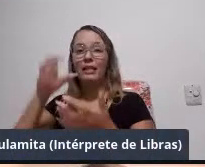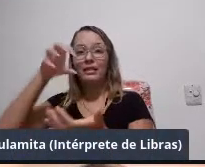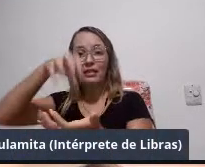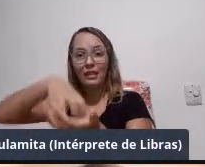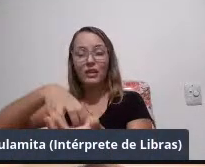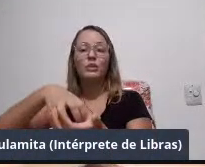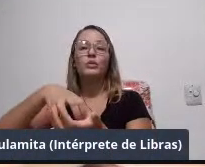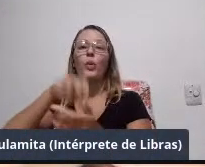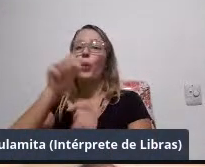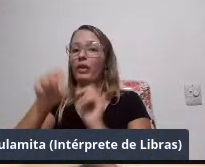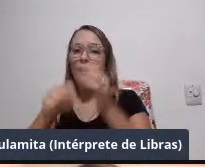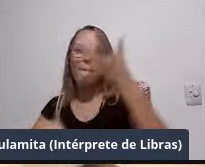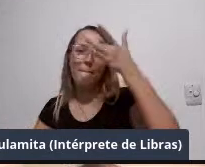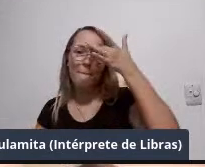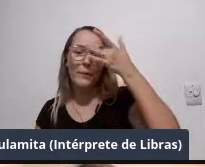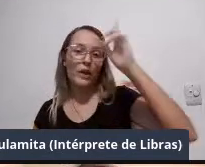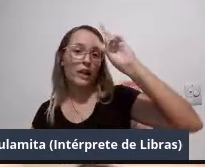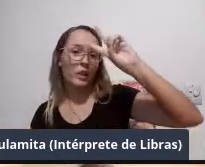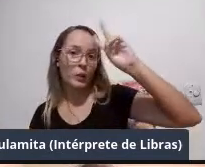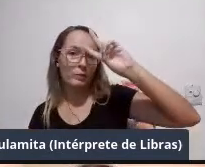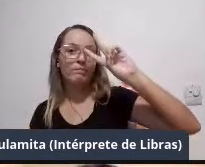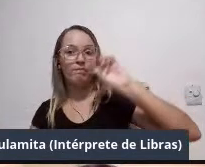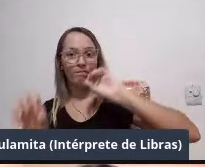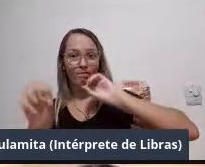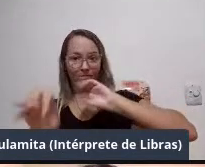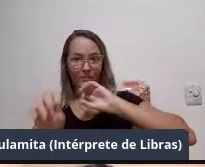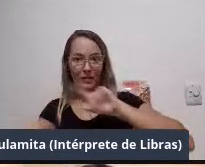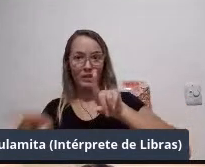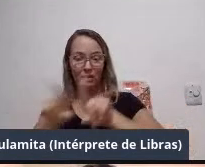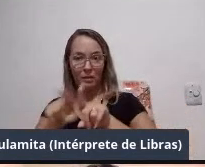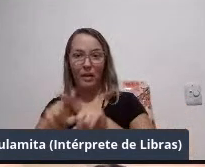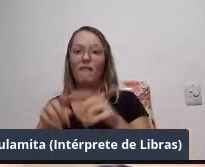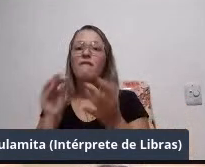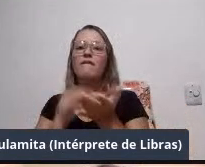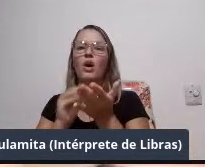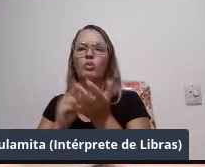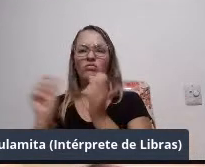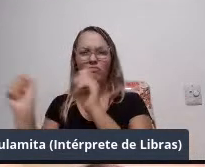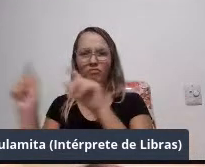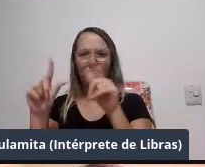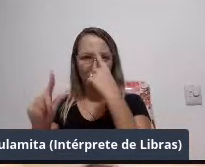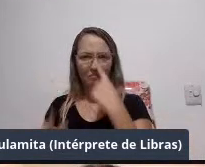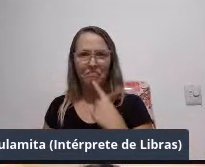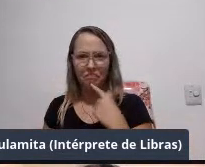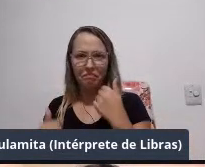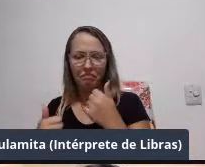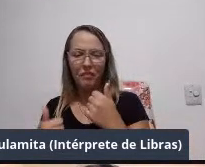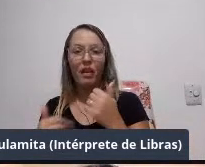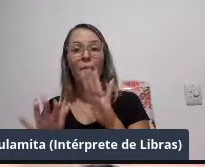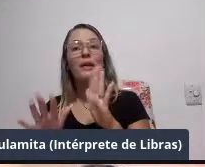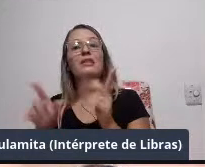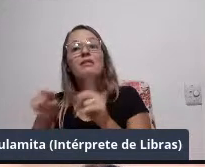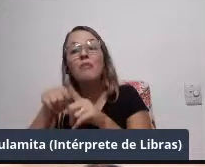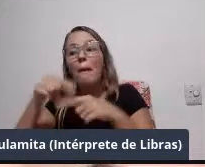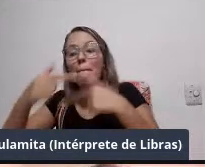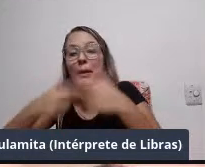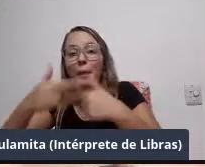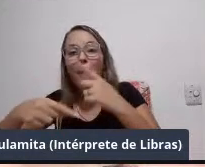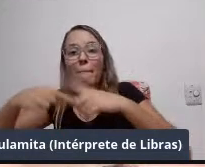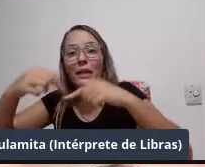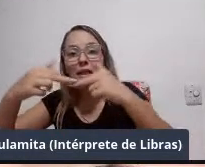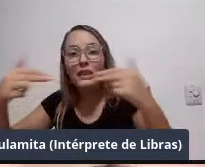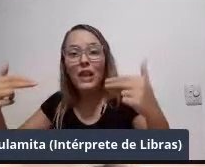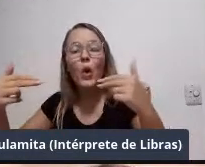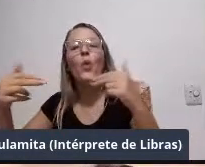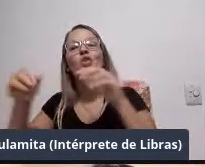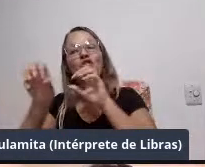de Memória da Educação, né? Faltou aqui no slide, é Centro de Memória da Educação, com arquivos escolares, e aí eu tive contato com a história